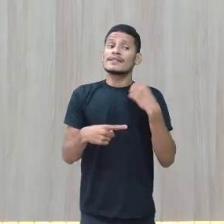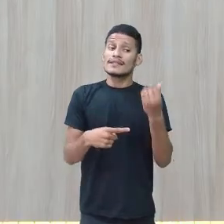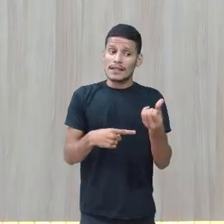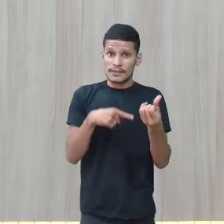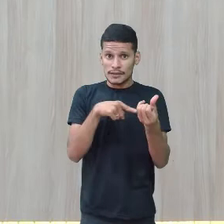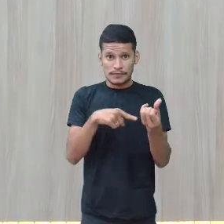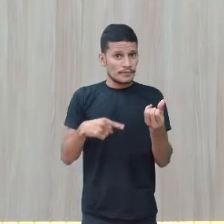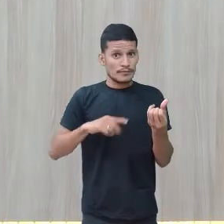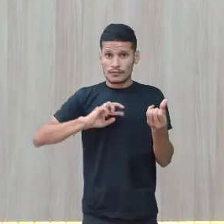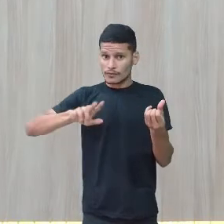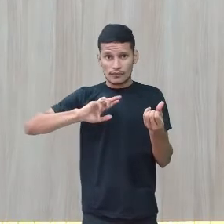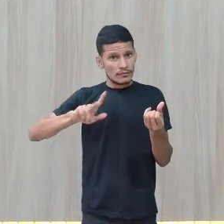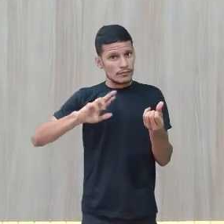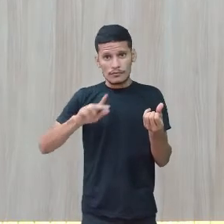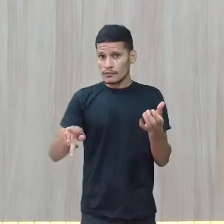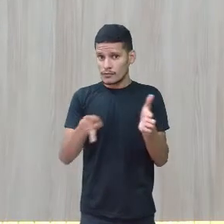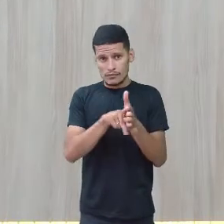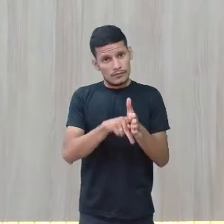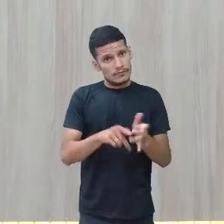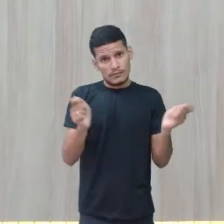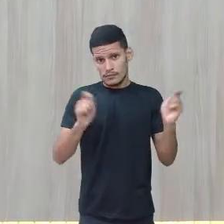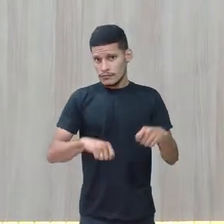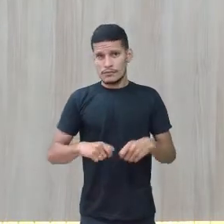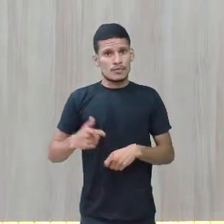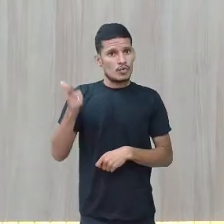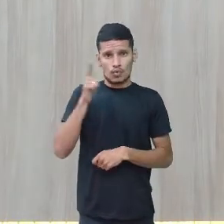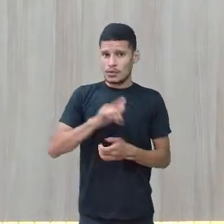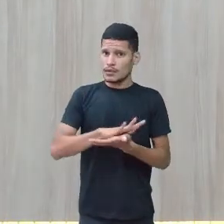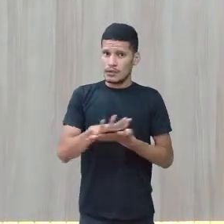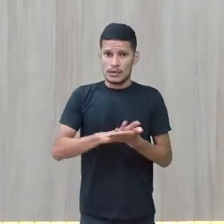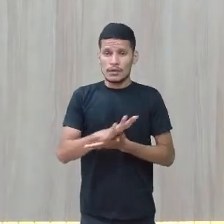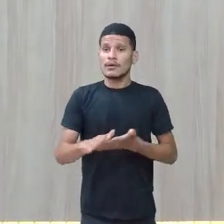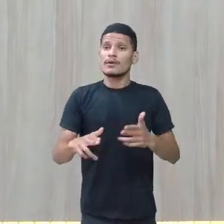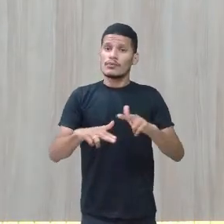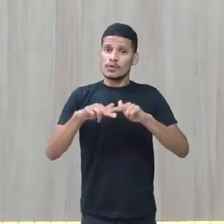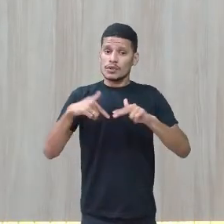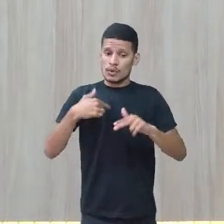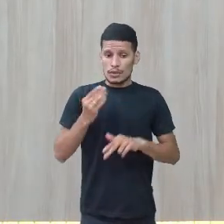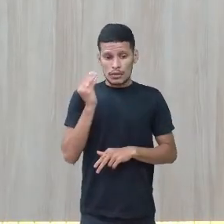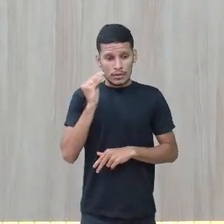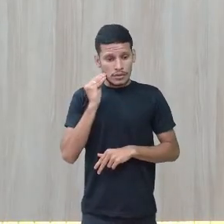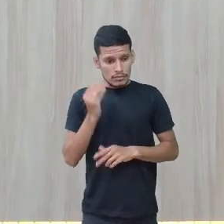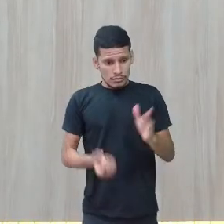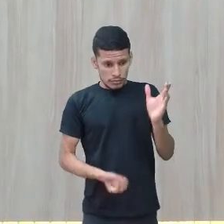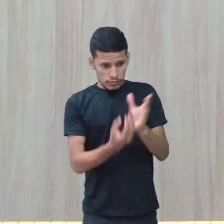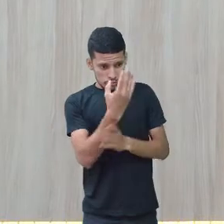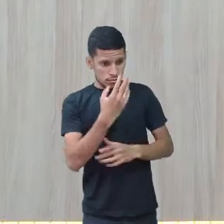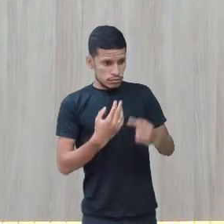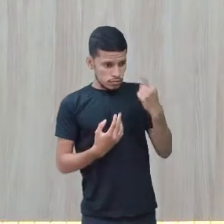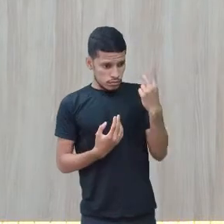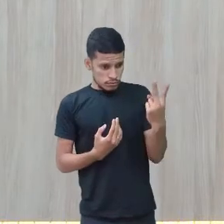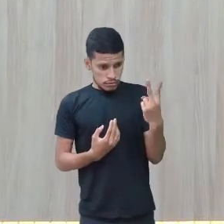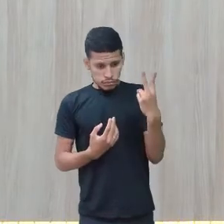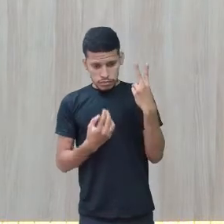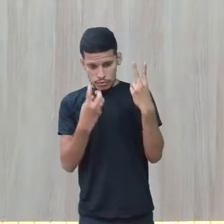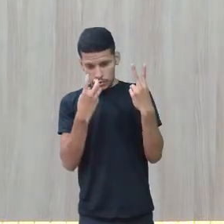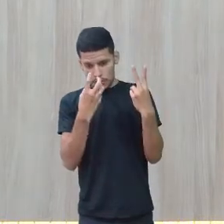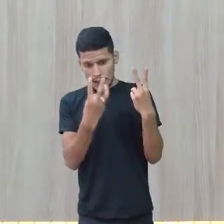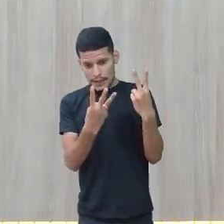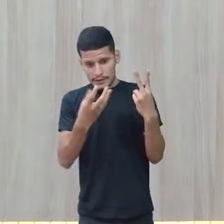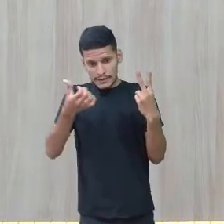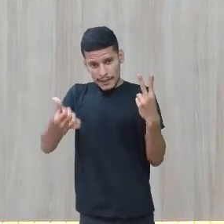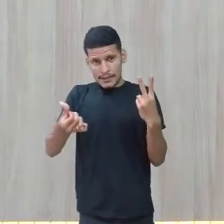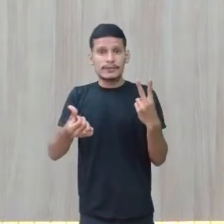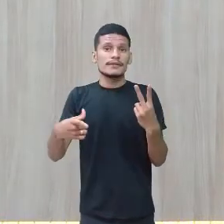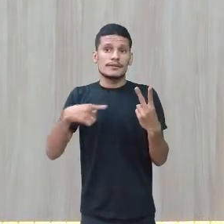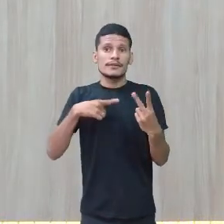de existência não vai funcionar. Por isso, quando eu for tentar formar um triângulo com 2, 3 e 6, a gente vai ter uma situação